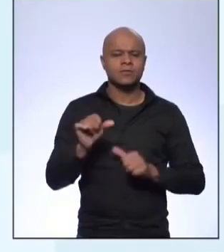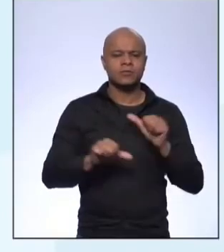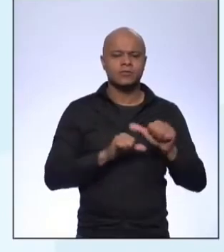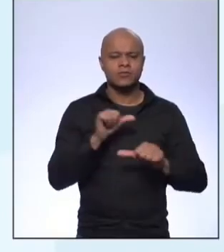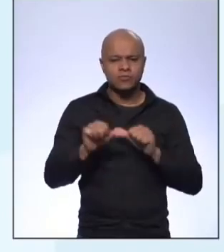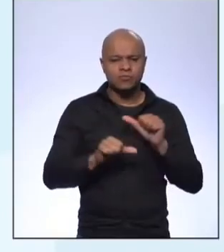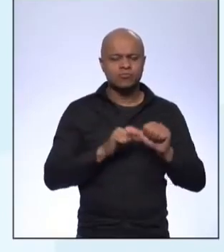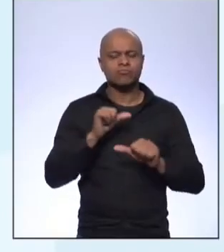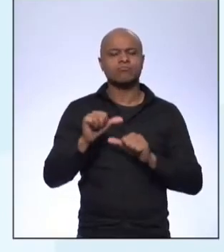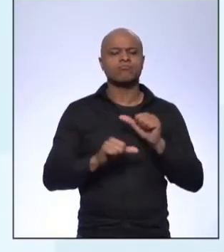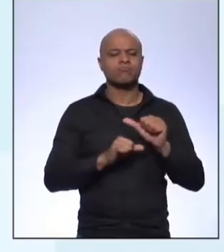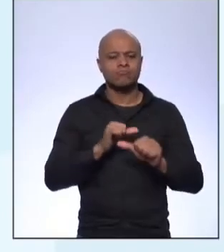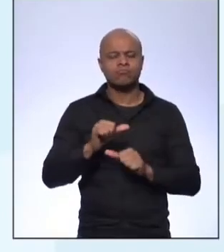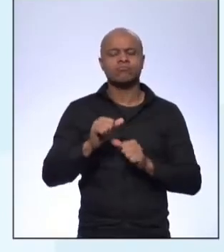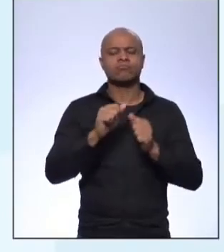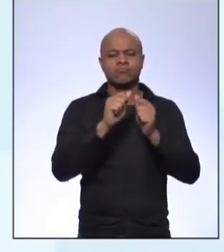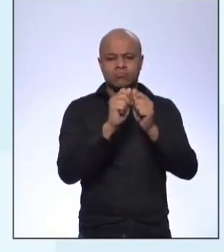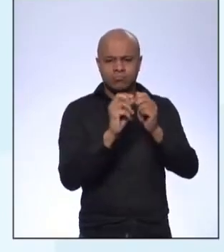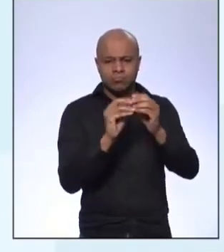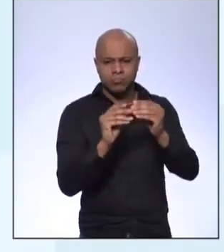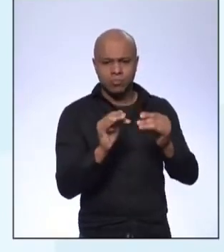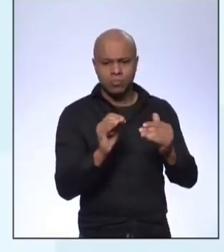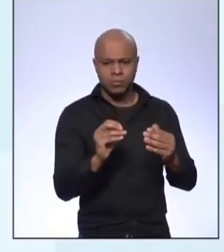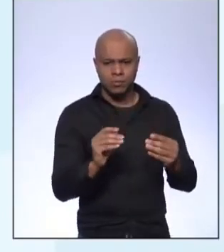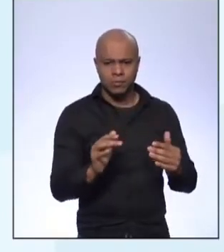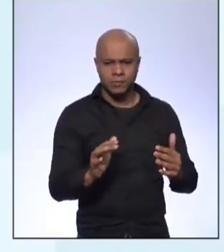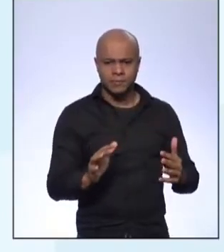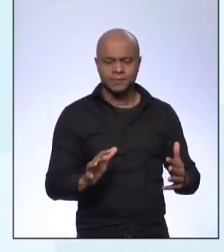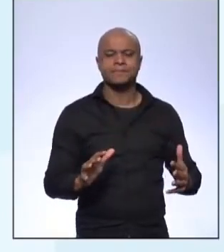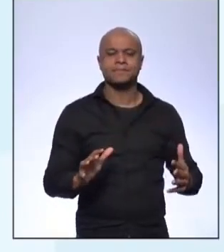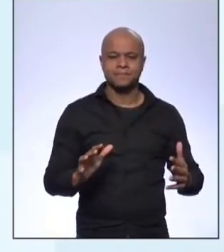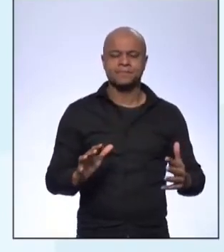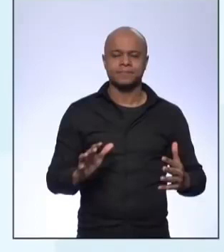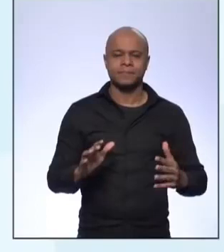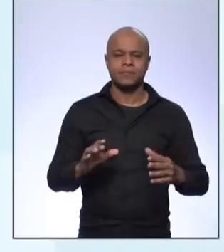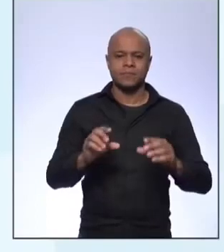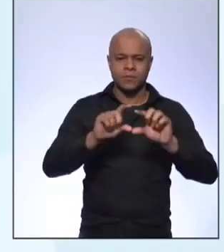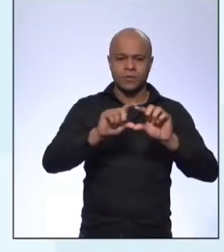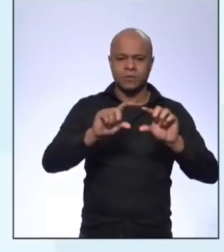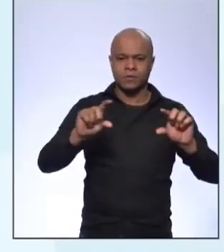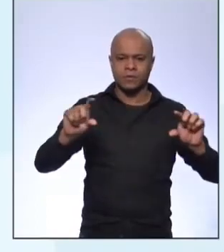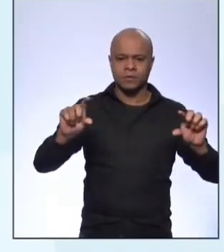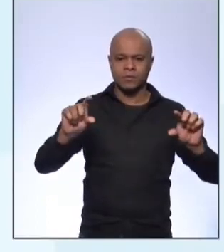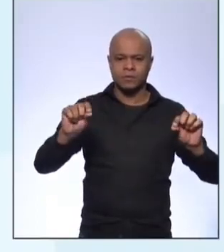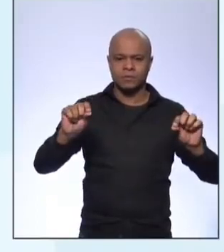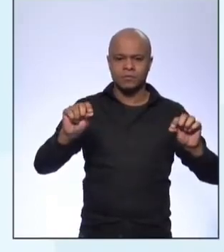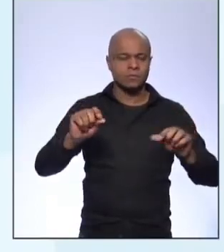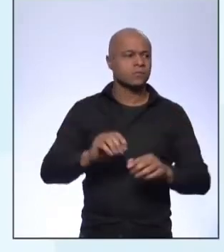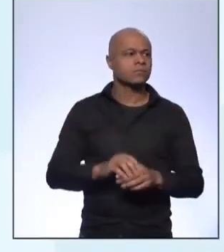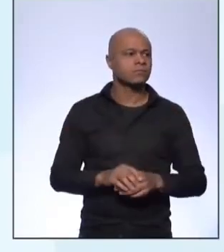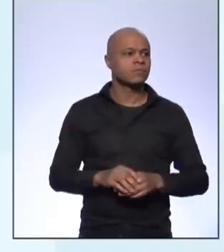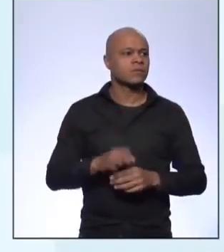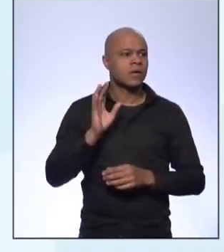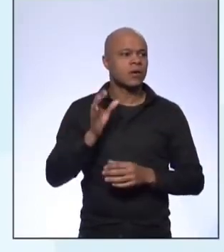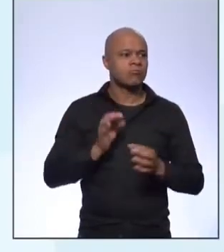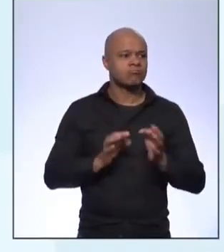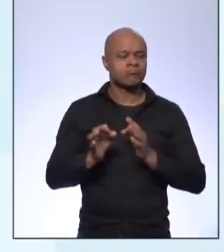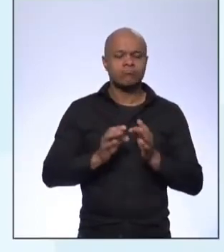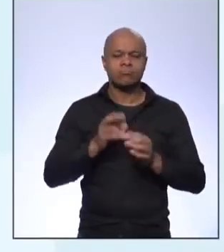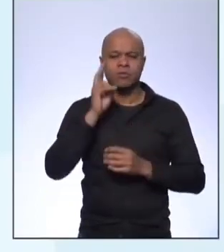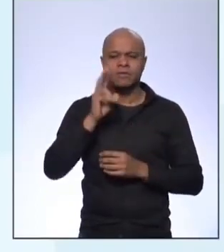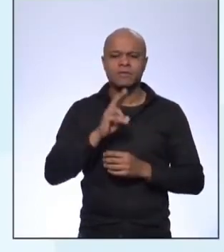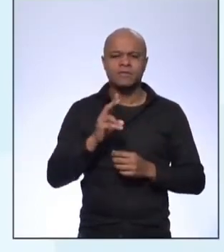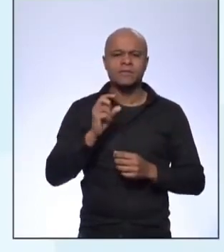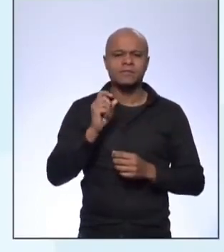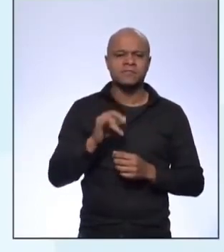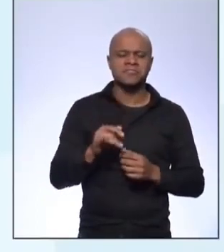passou por um processo de derretimento e já foi transformado em barras, né? E aí está se fazendo a conferência desse